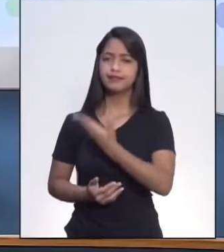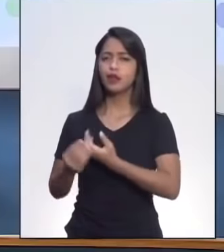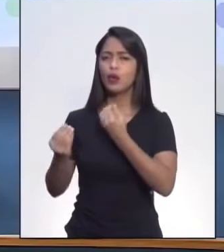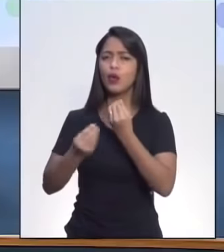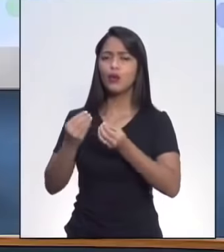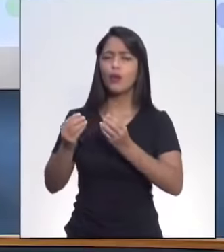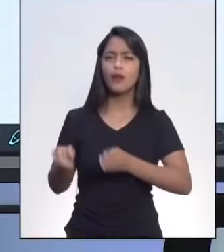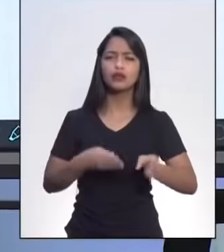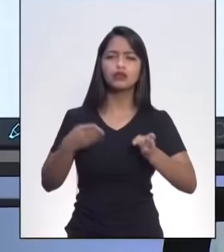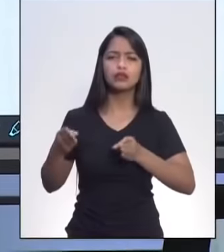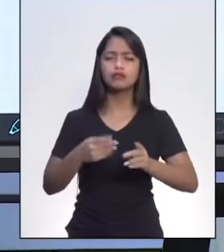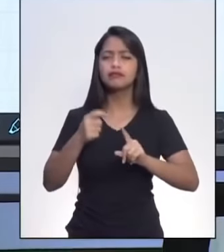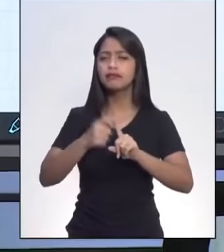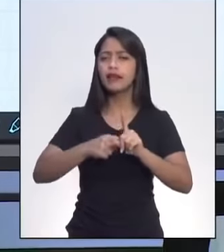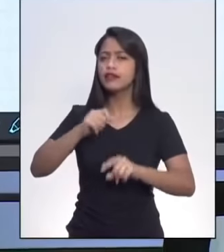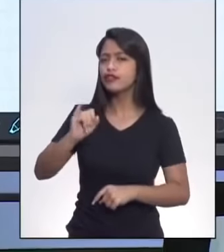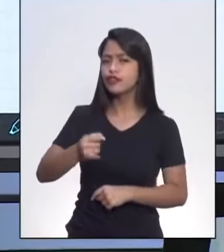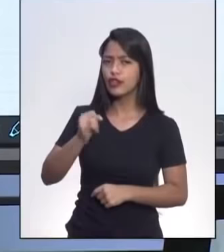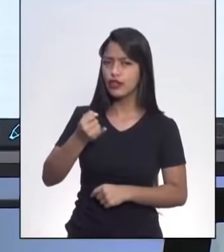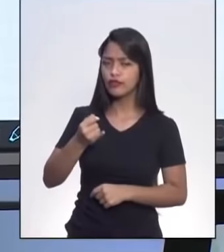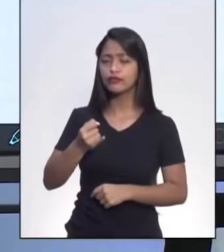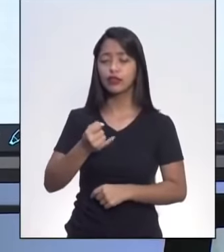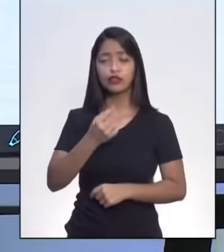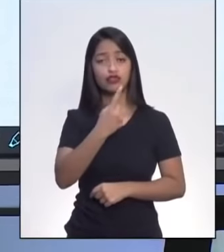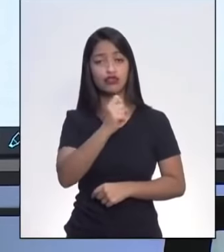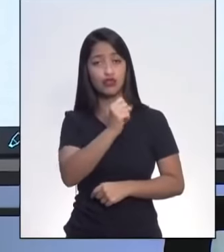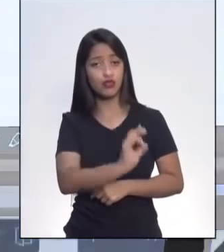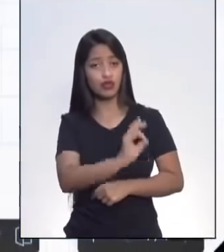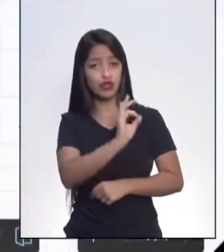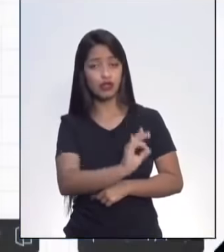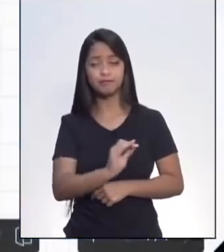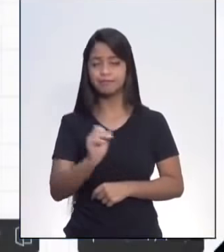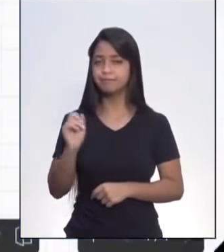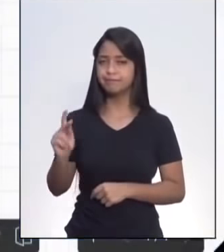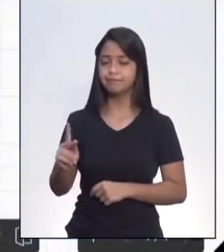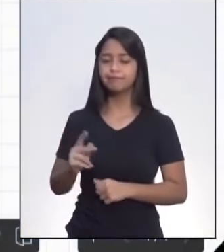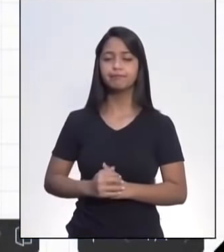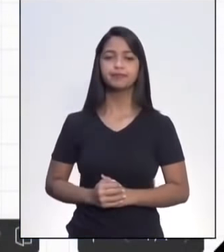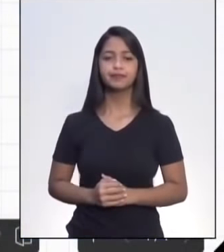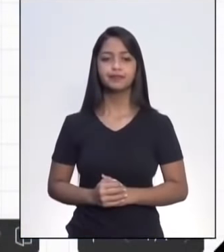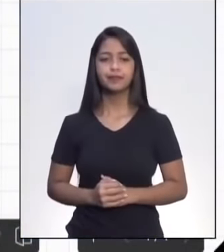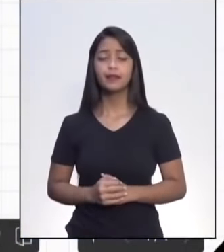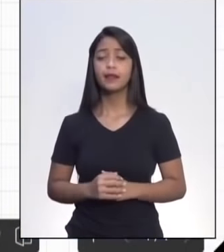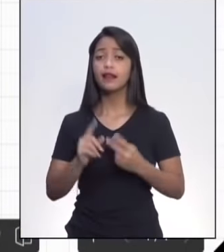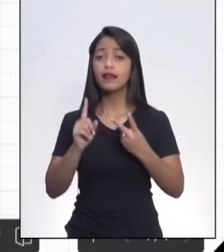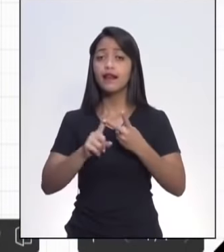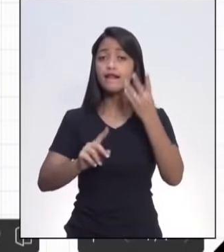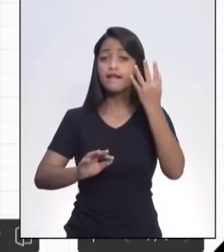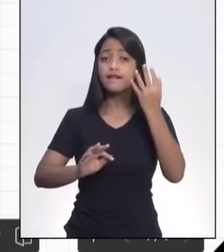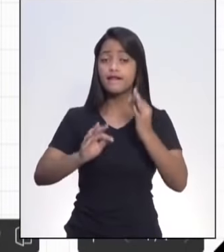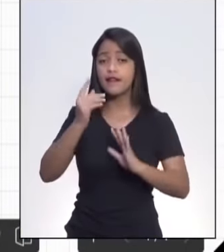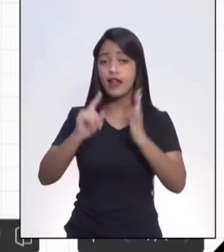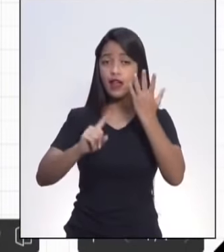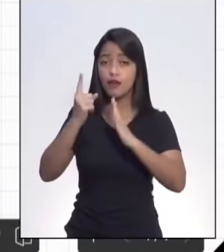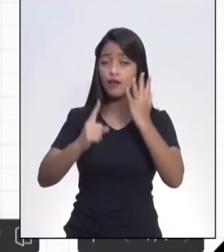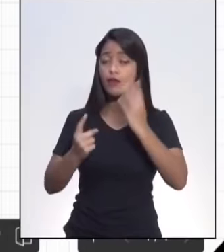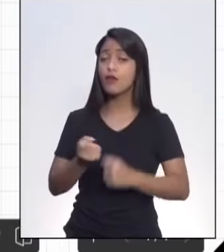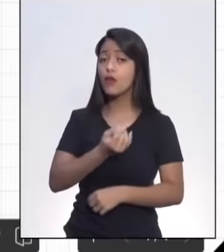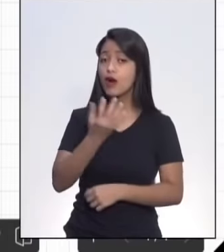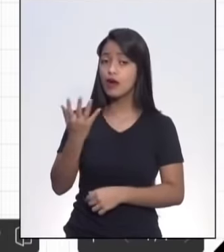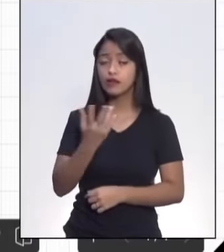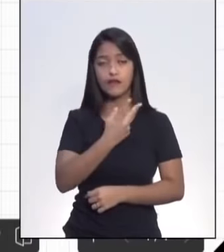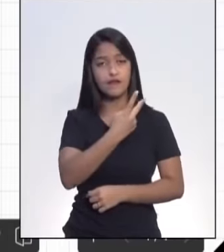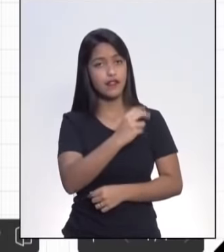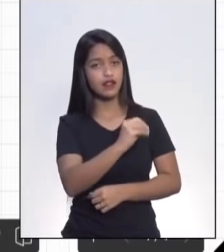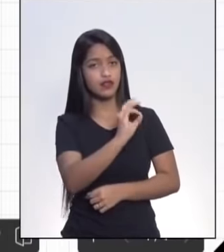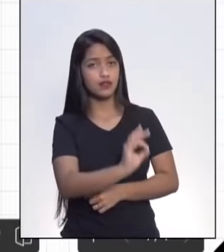Quantos por cento? Janeiro, 18%. Temos aí 18%. Tá? Em fevereiro? 20%. Temos aí